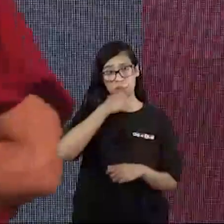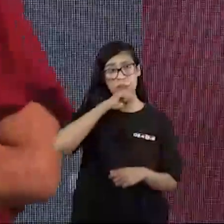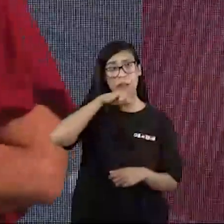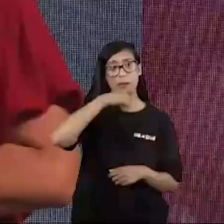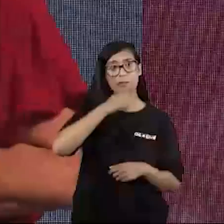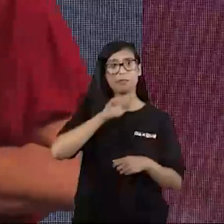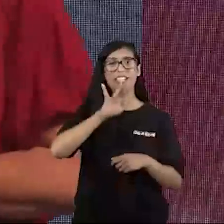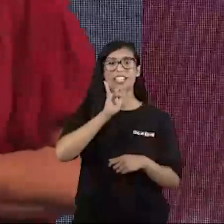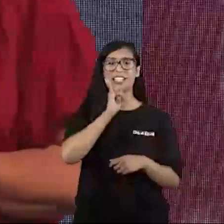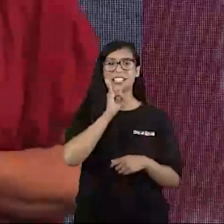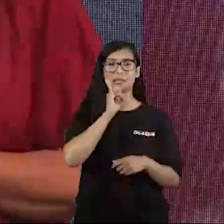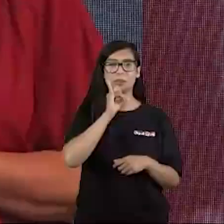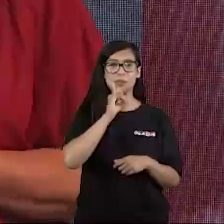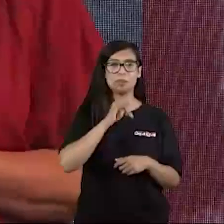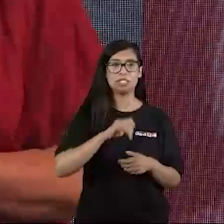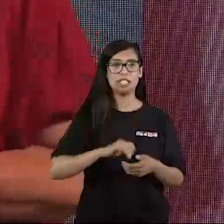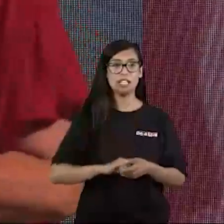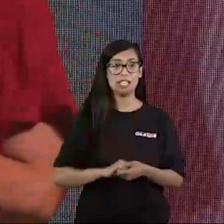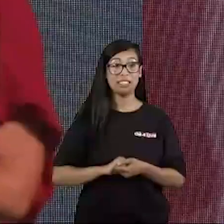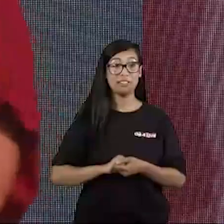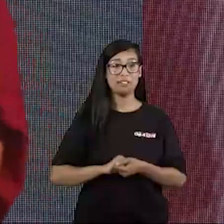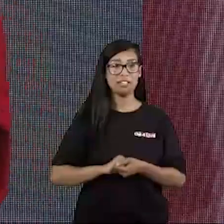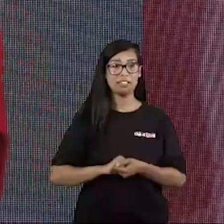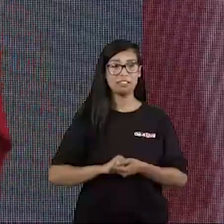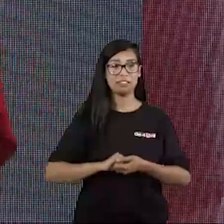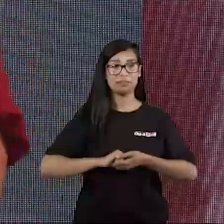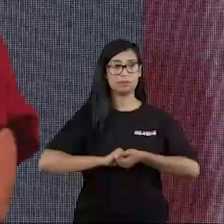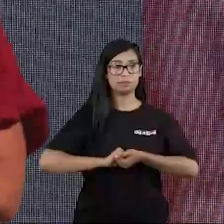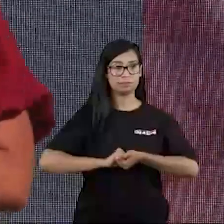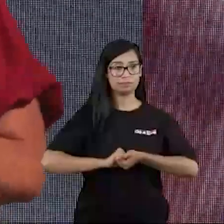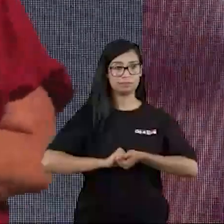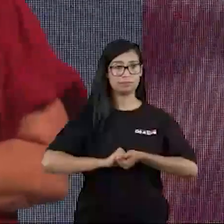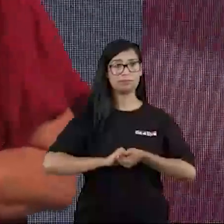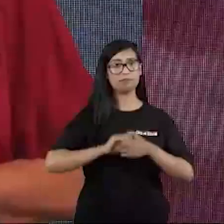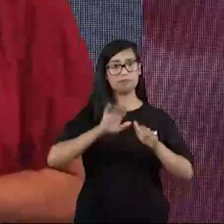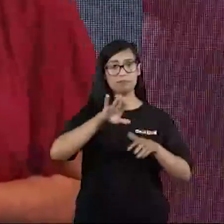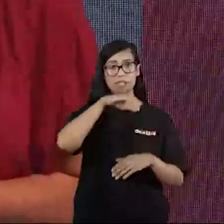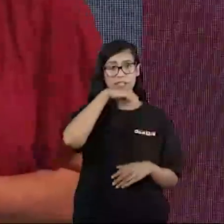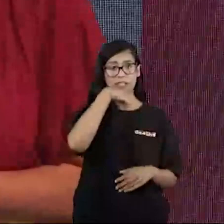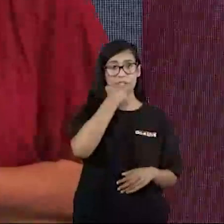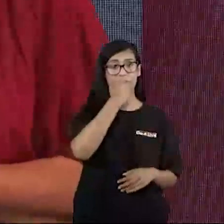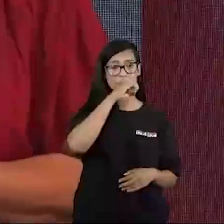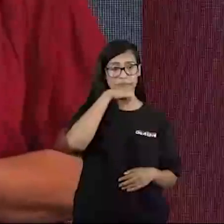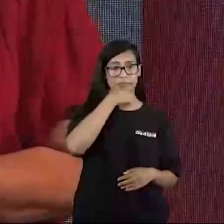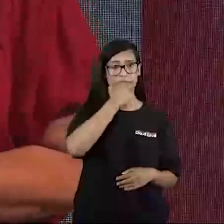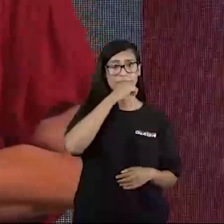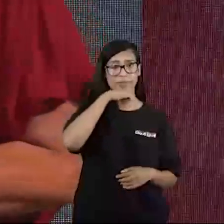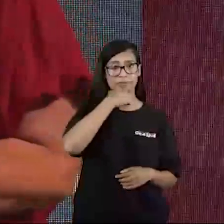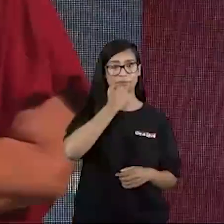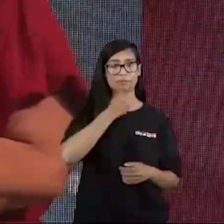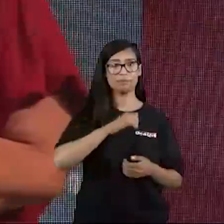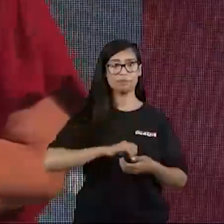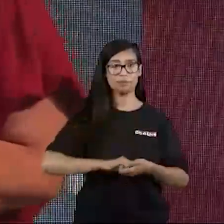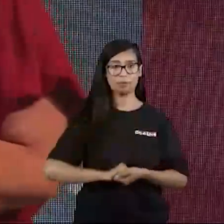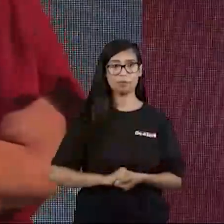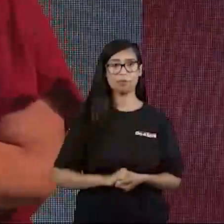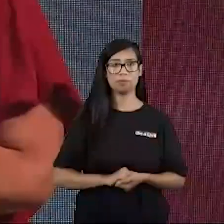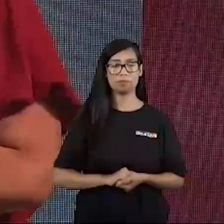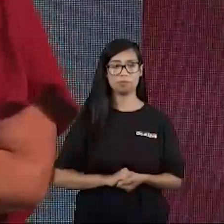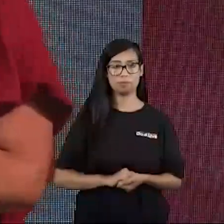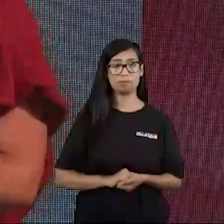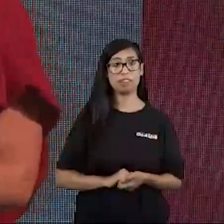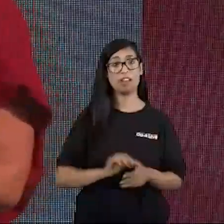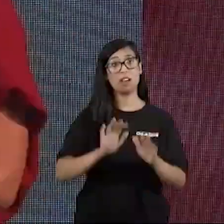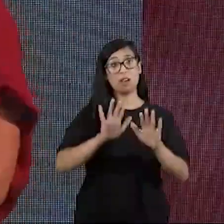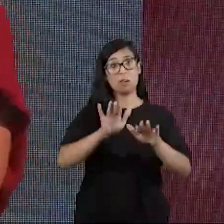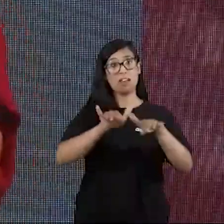Eita, nós. Assim, se você me perguntar, o estresse causa lambedura? Acho que causa. Mas a grande